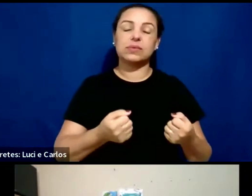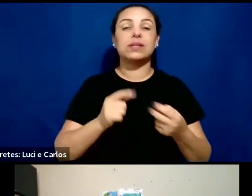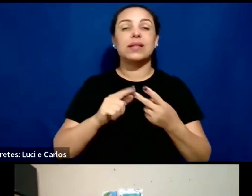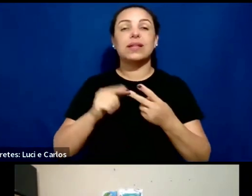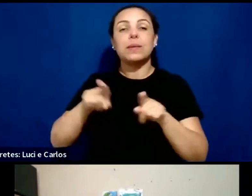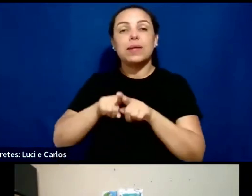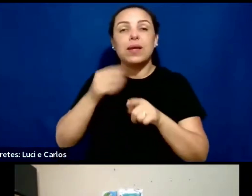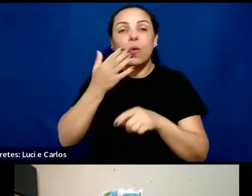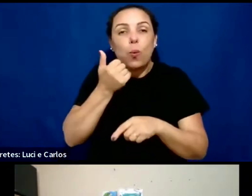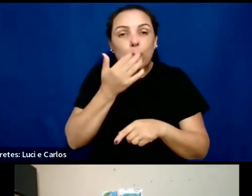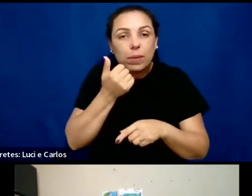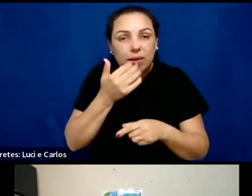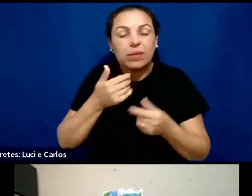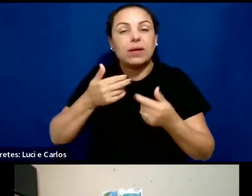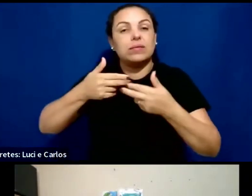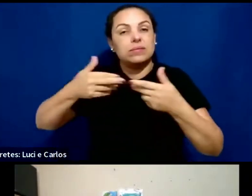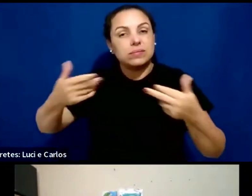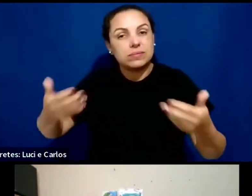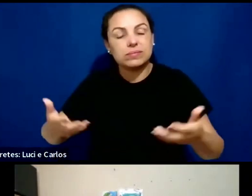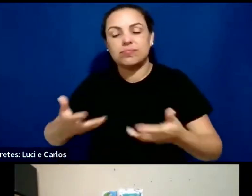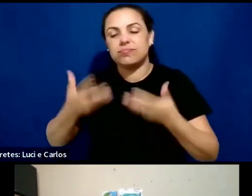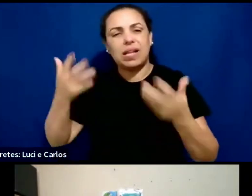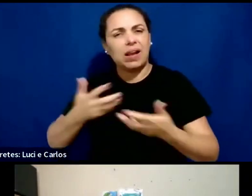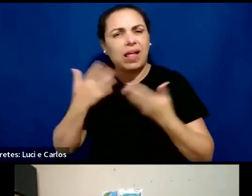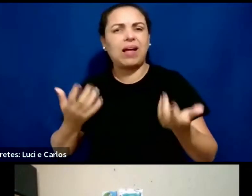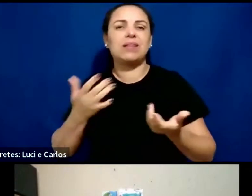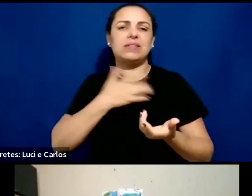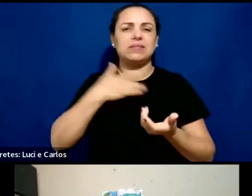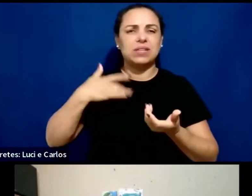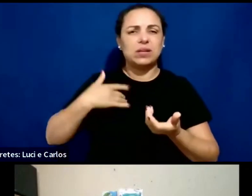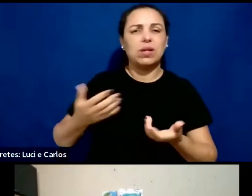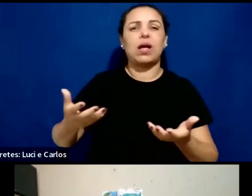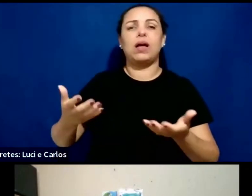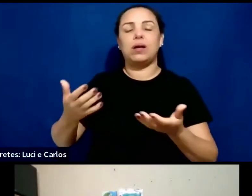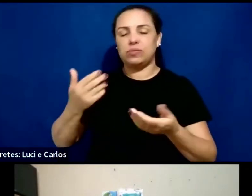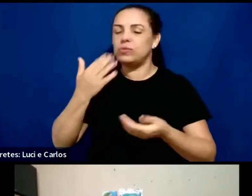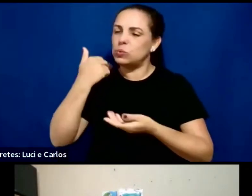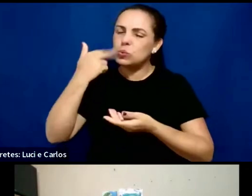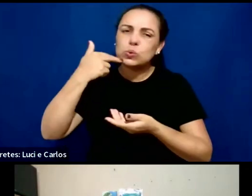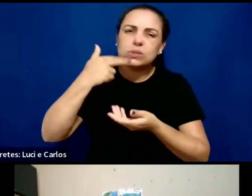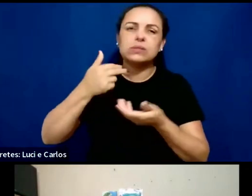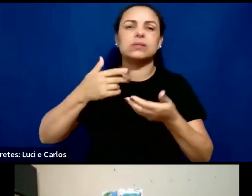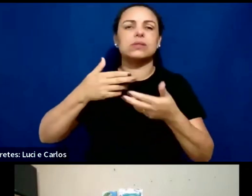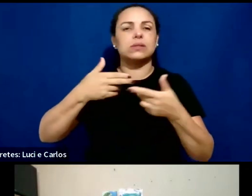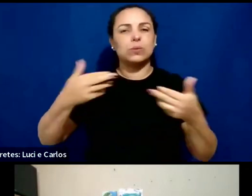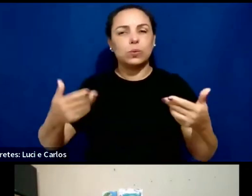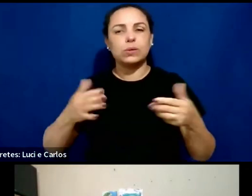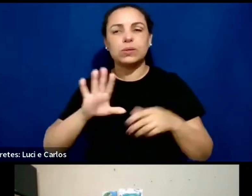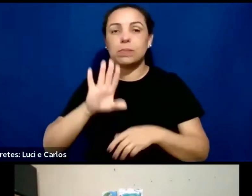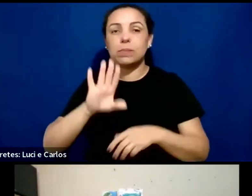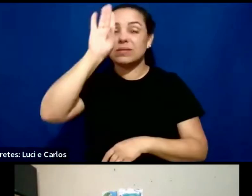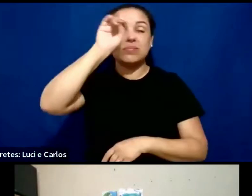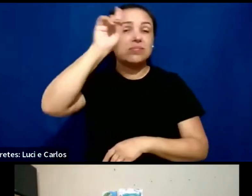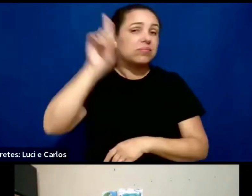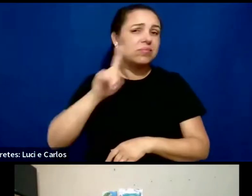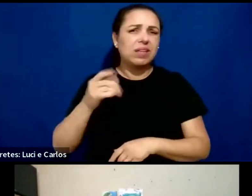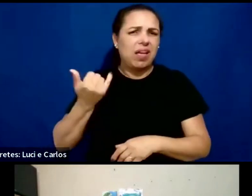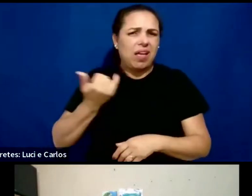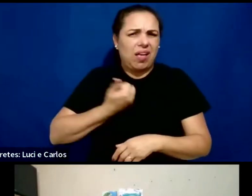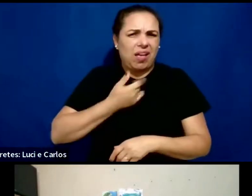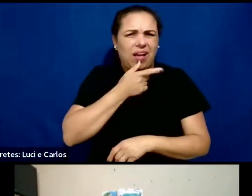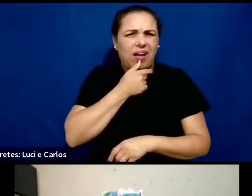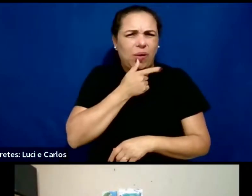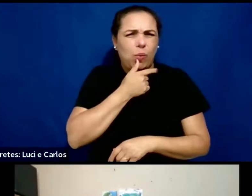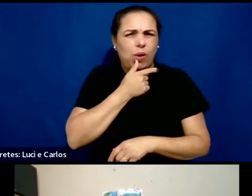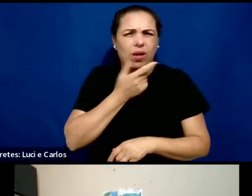buscava uma alimentação mais saudável, mas eu não me atentava que tudo isso que eu fazia de